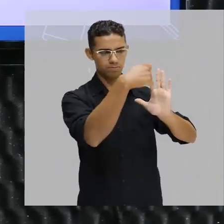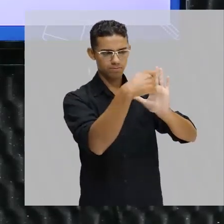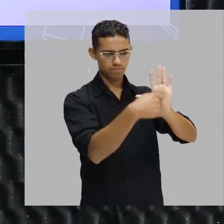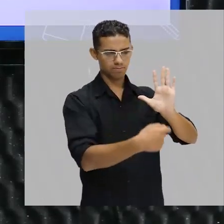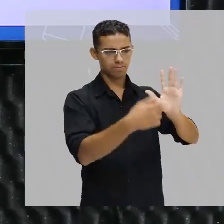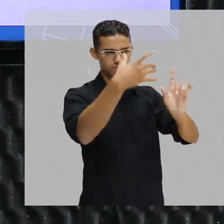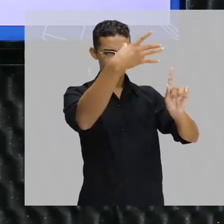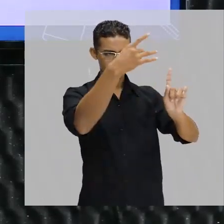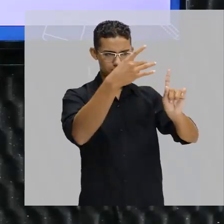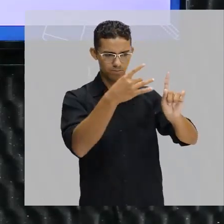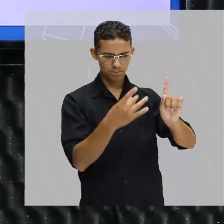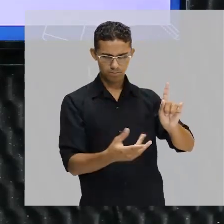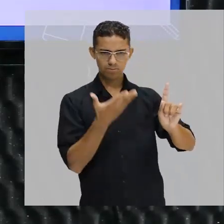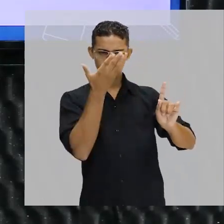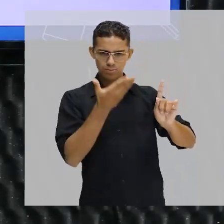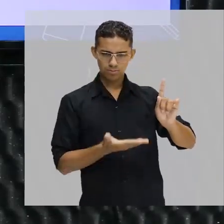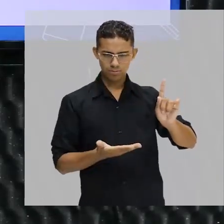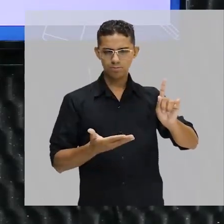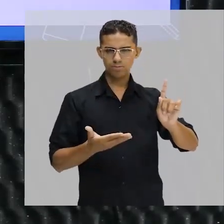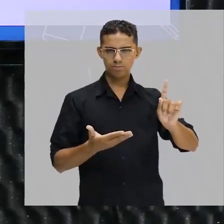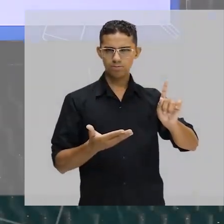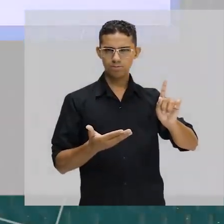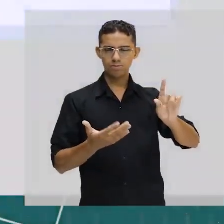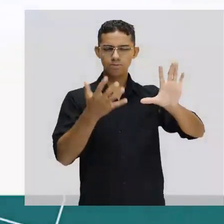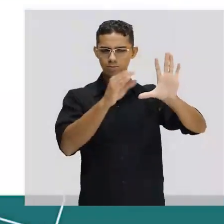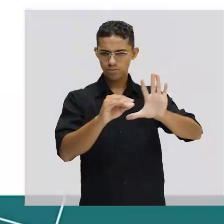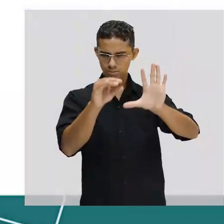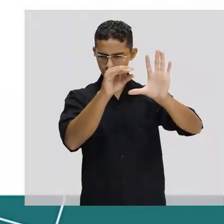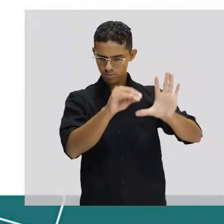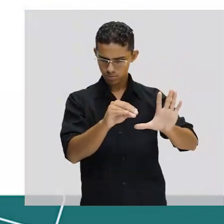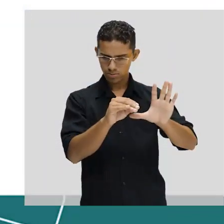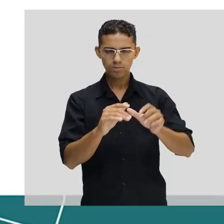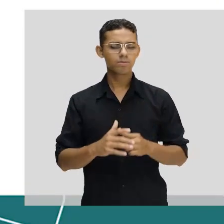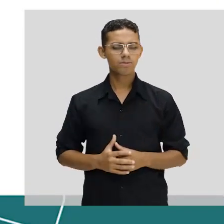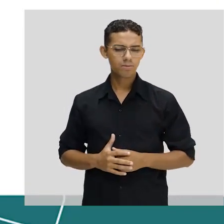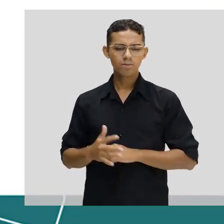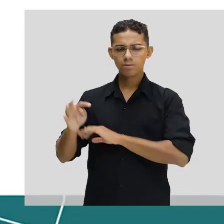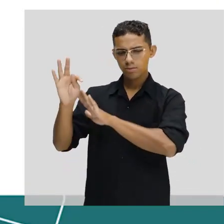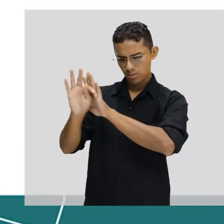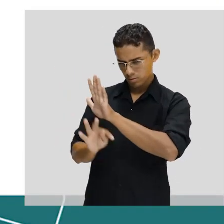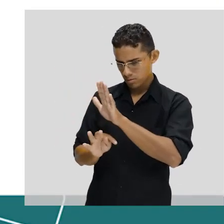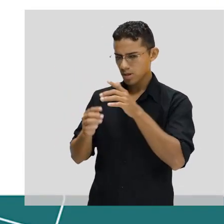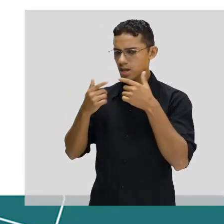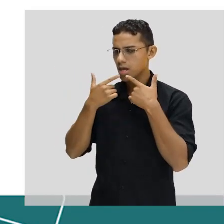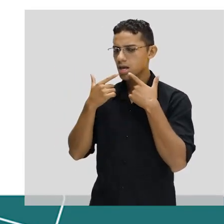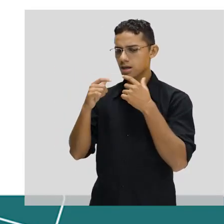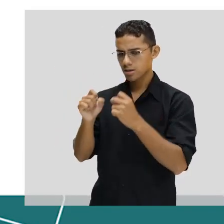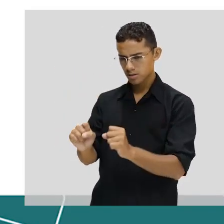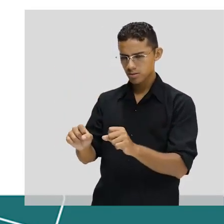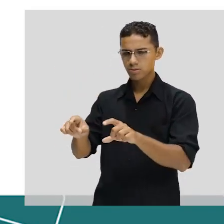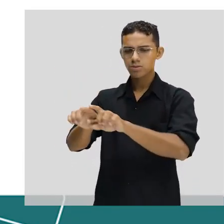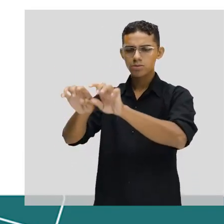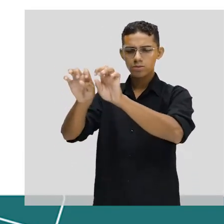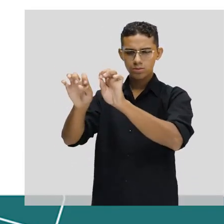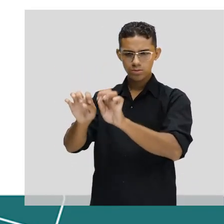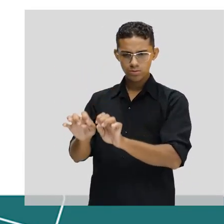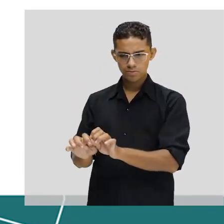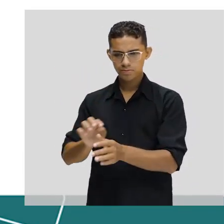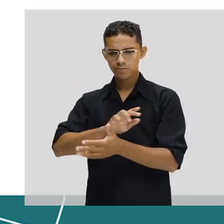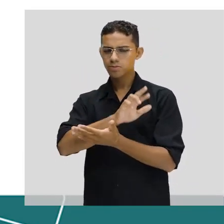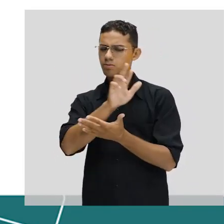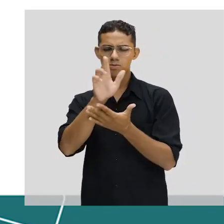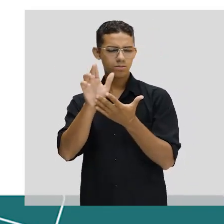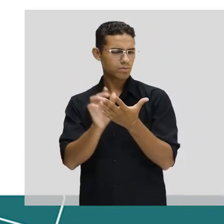uma? Cada texto possui uma linguagem e estrutura. Note que existem inúmeros gêneros textuais dentro